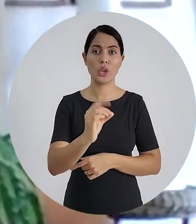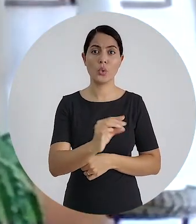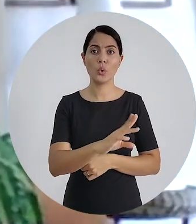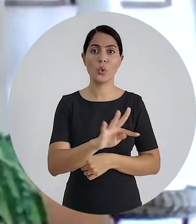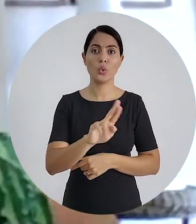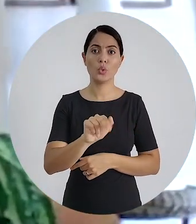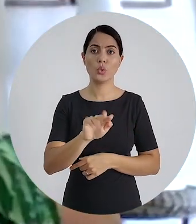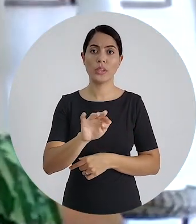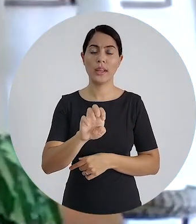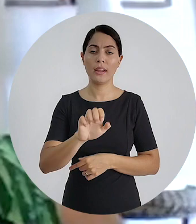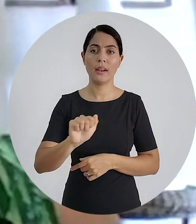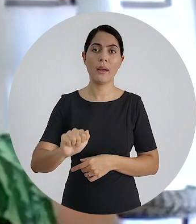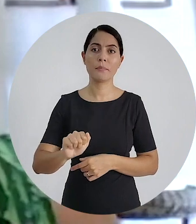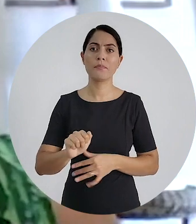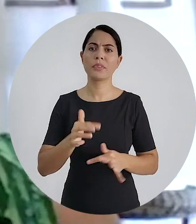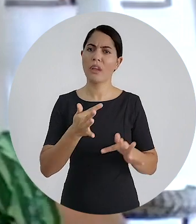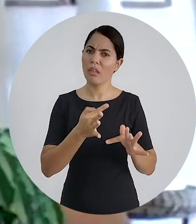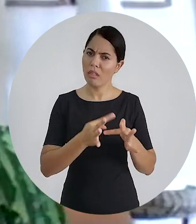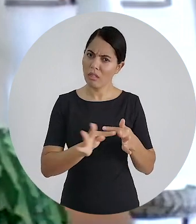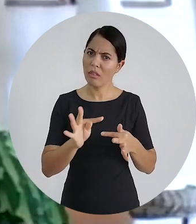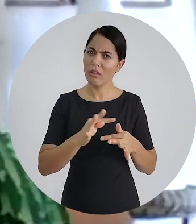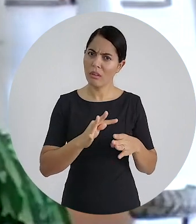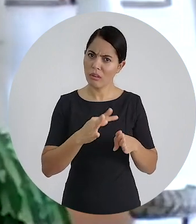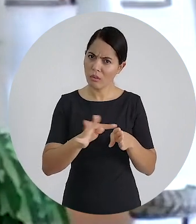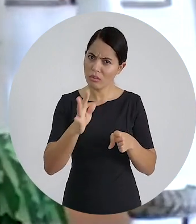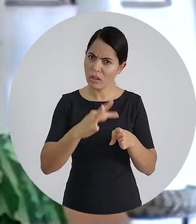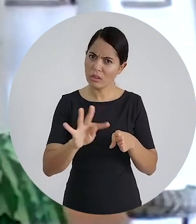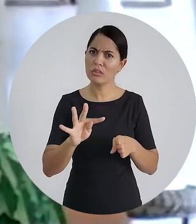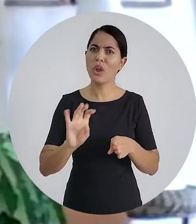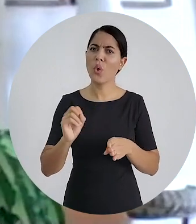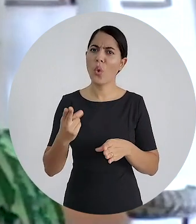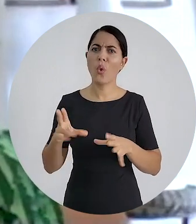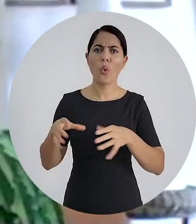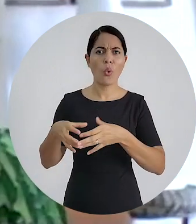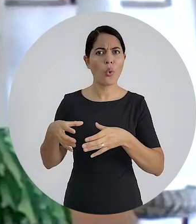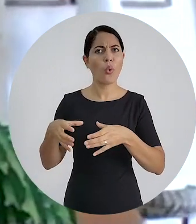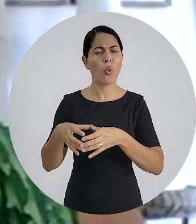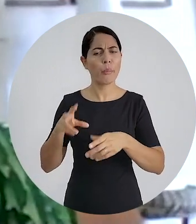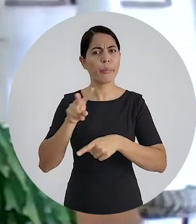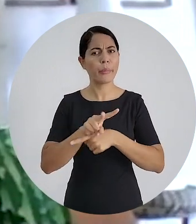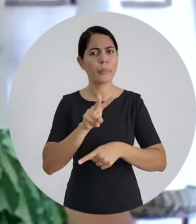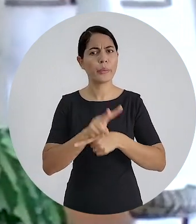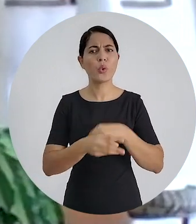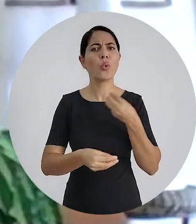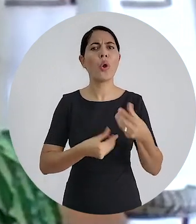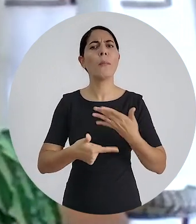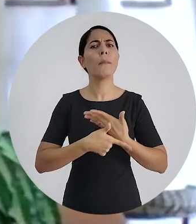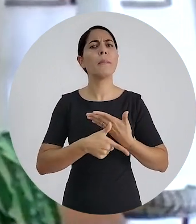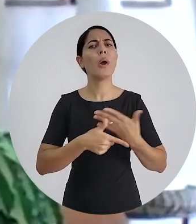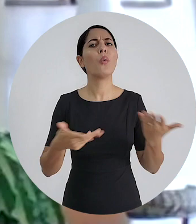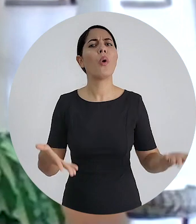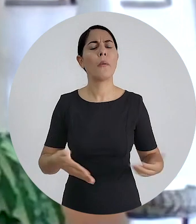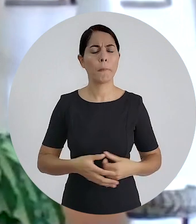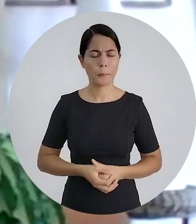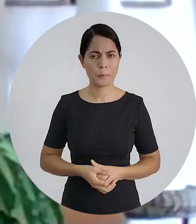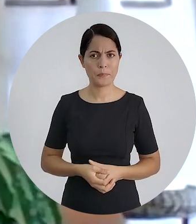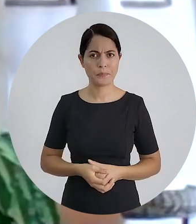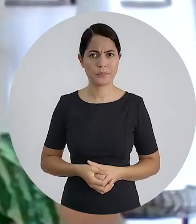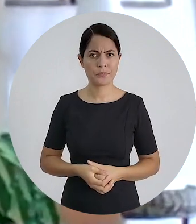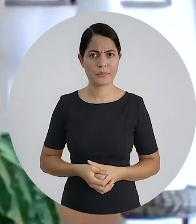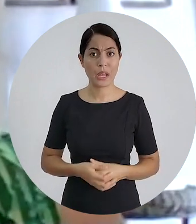é aquela pessoa que vive na comunidade, que conhece as pessoas que moram